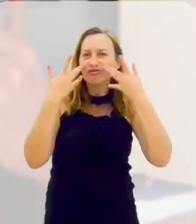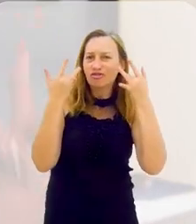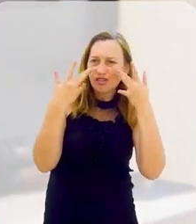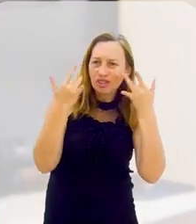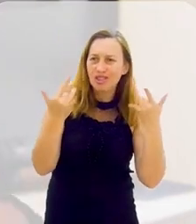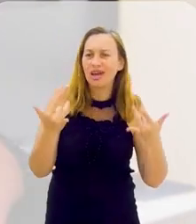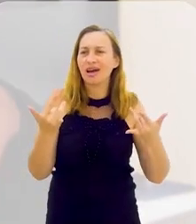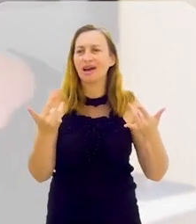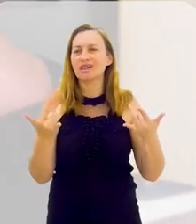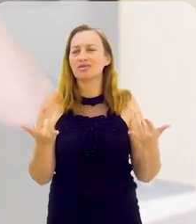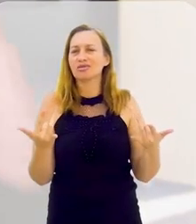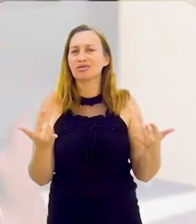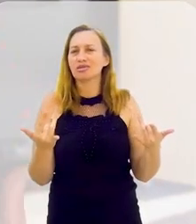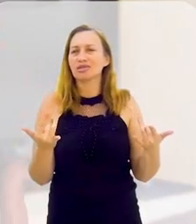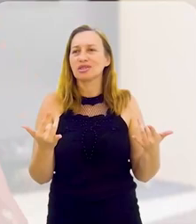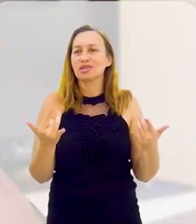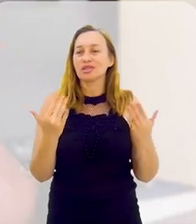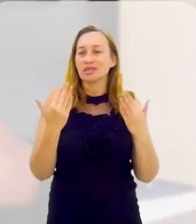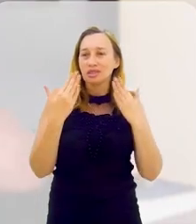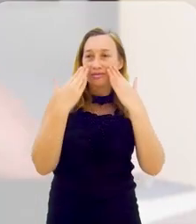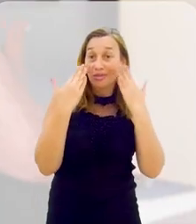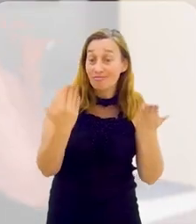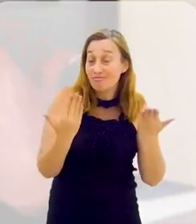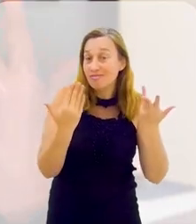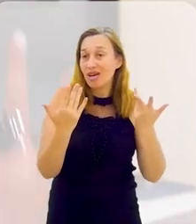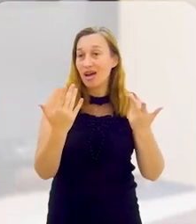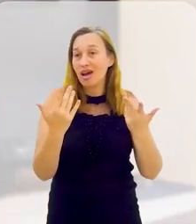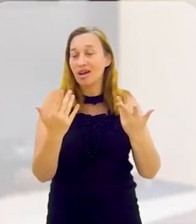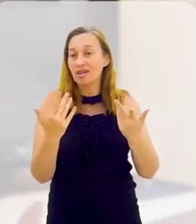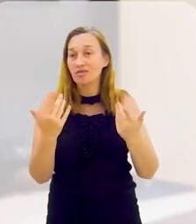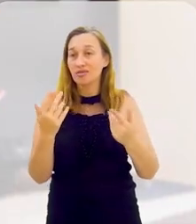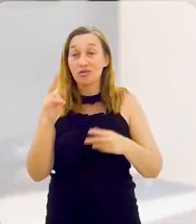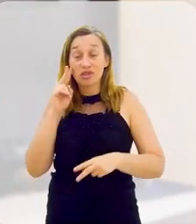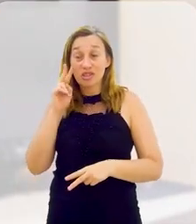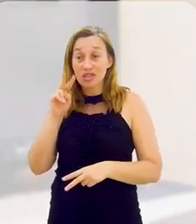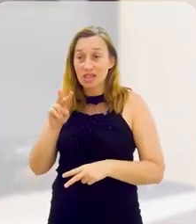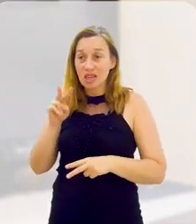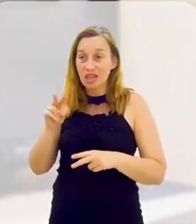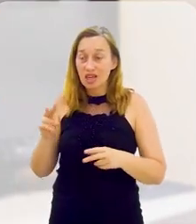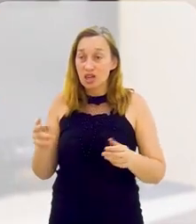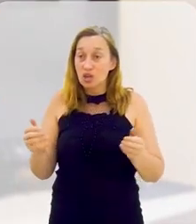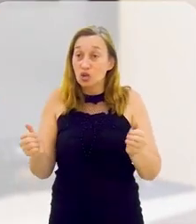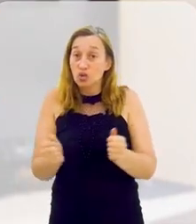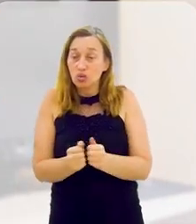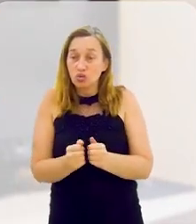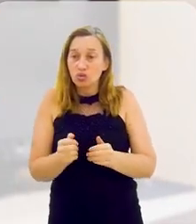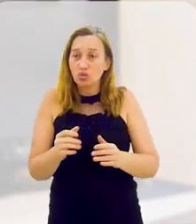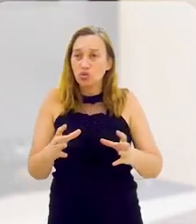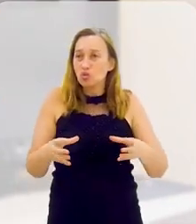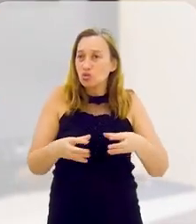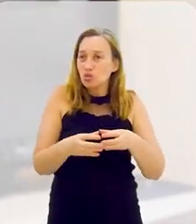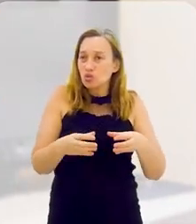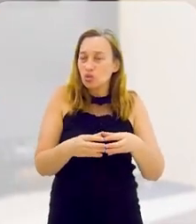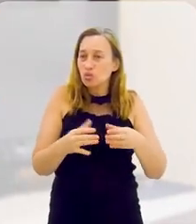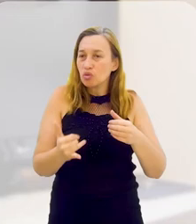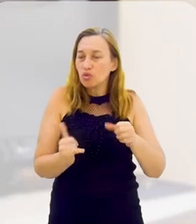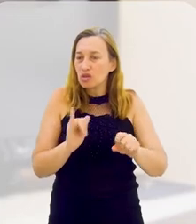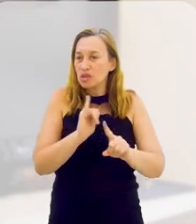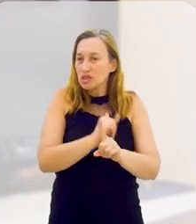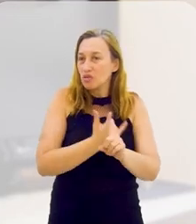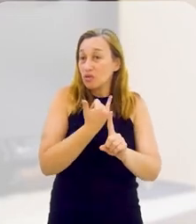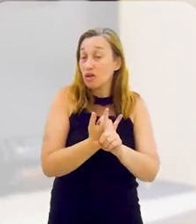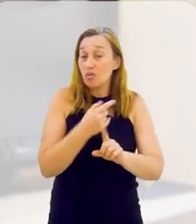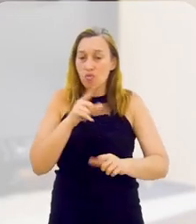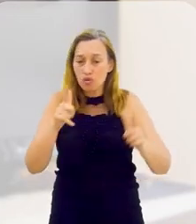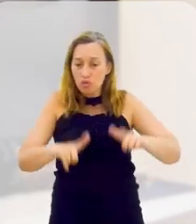que teatro, que se apresentar, essa coisa de ir para frente do público e de repente você ir para frente de uma turma que você sofria